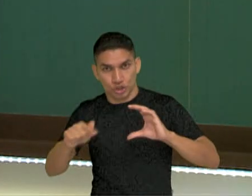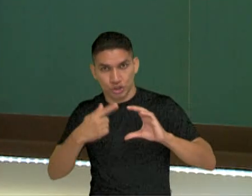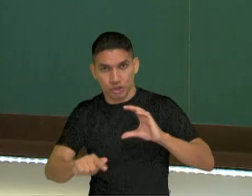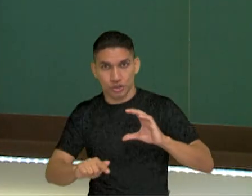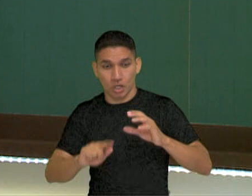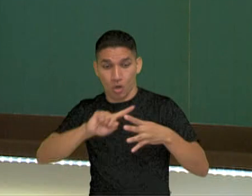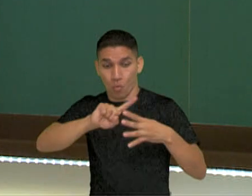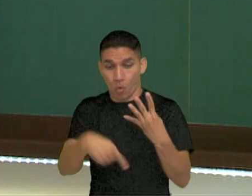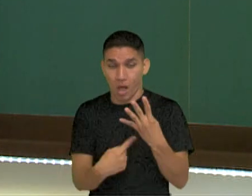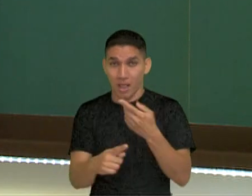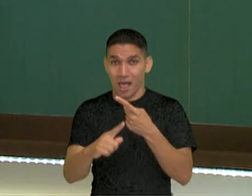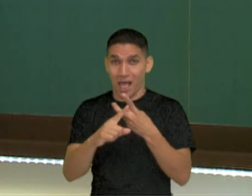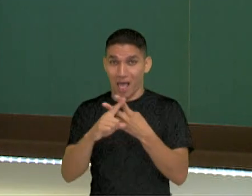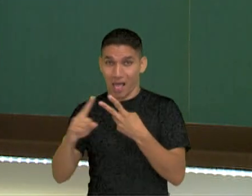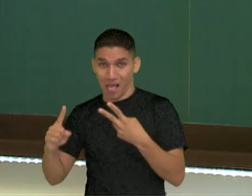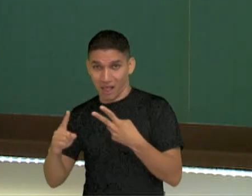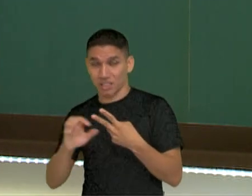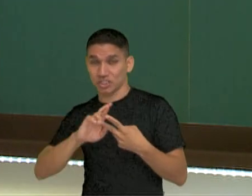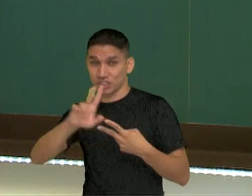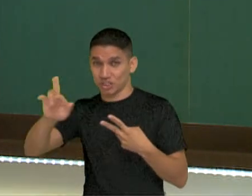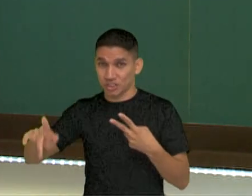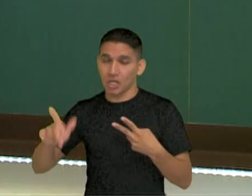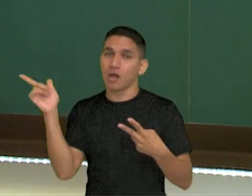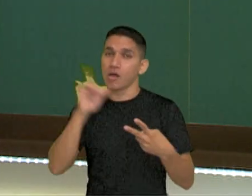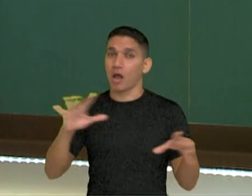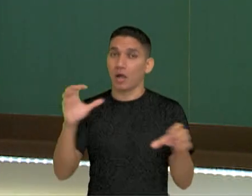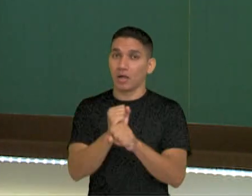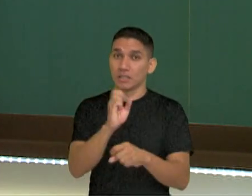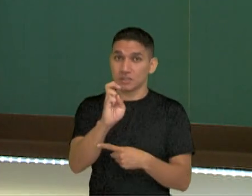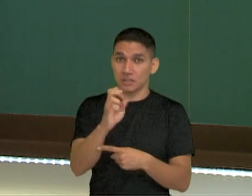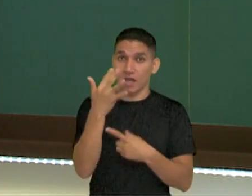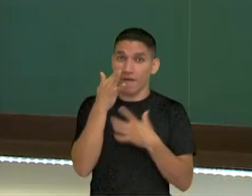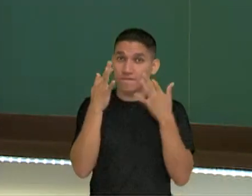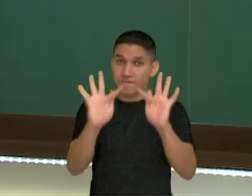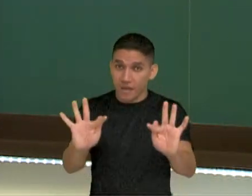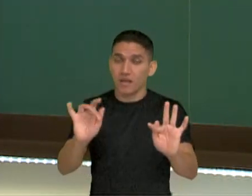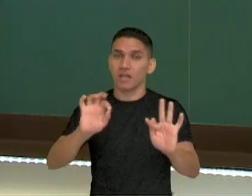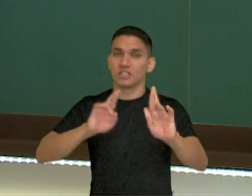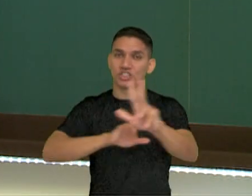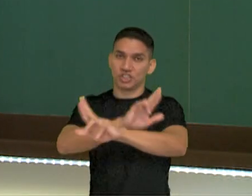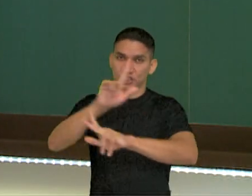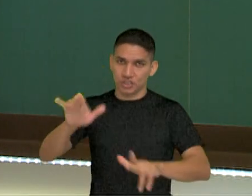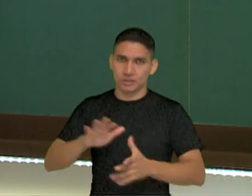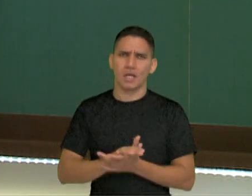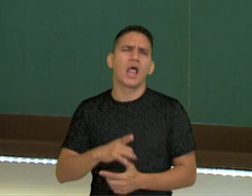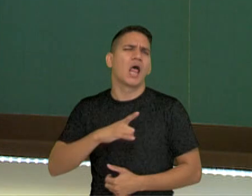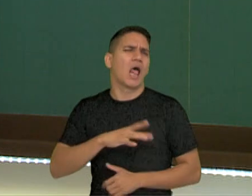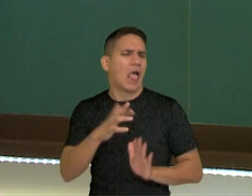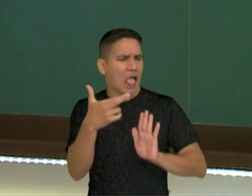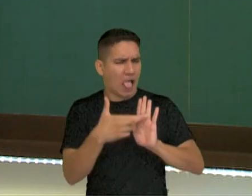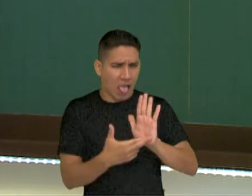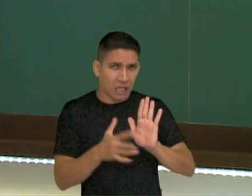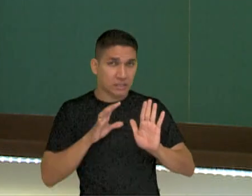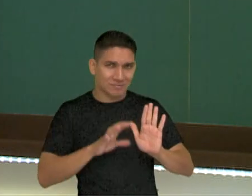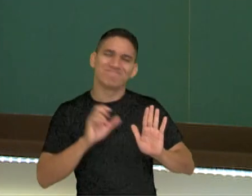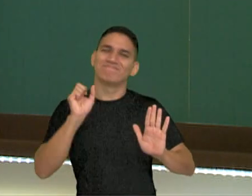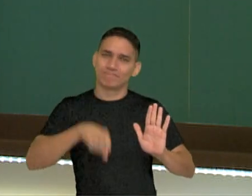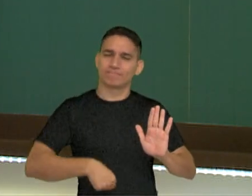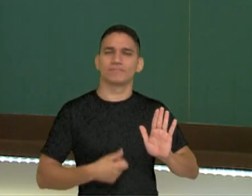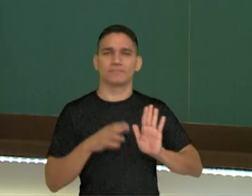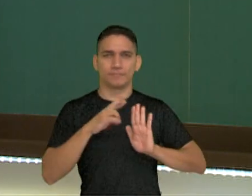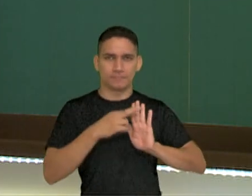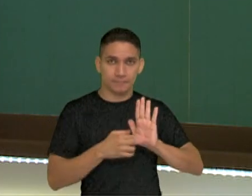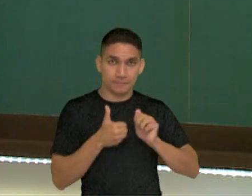4 alelos diferentes, a gente consegue formar 5 fenótipos diferentes. Tem uma regrinha para isso? Tem. Olha